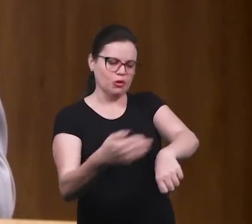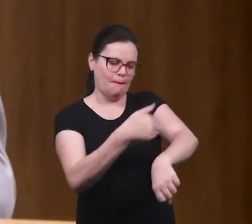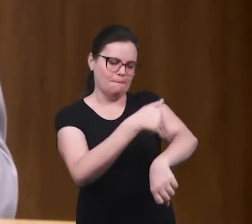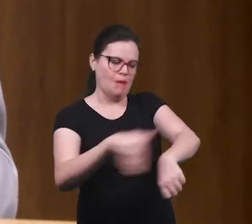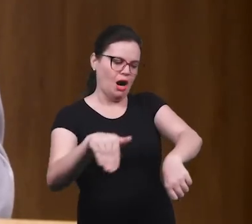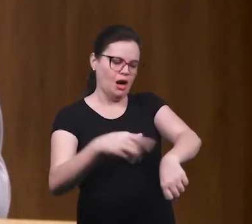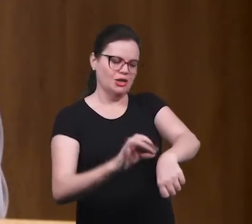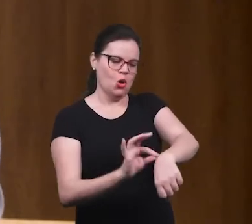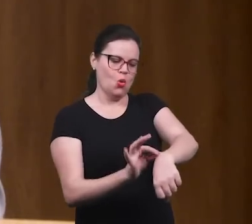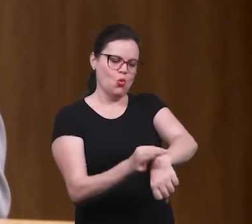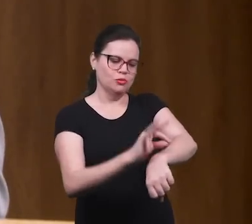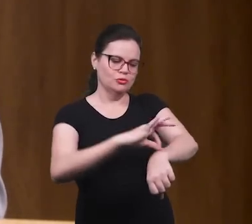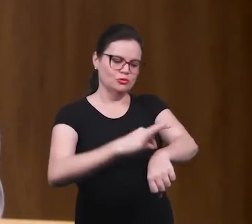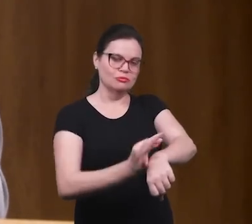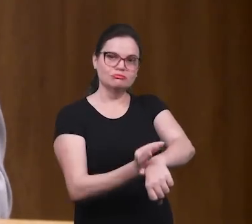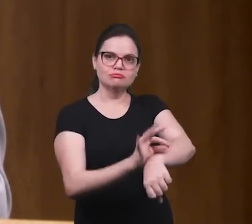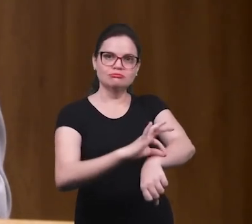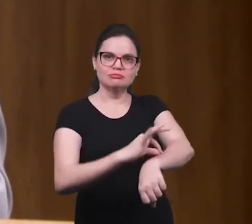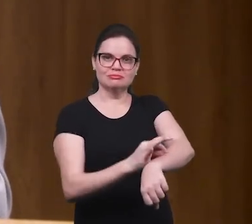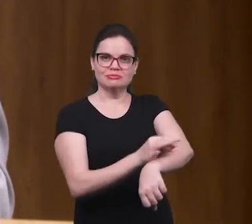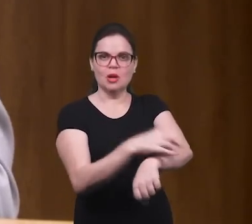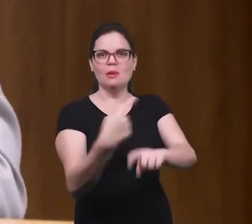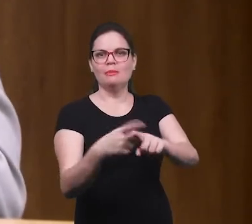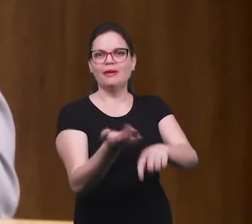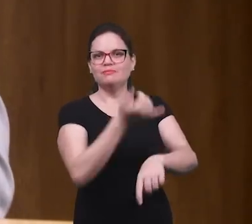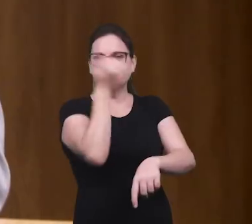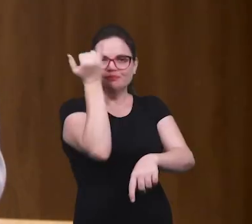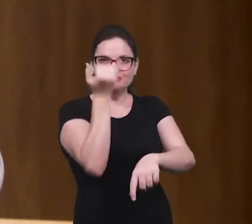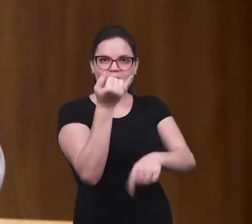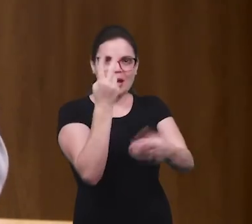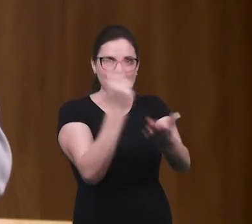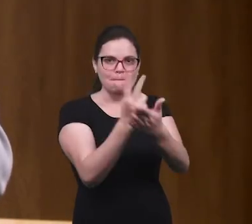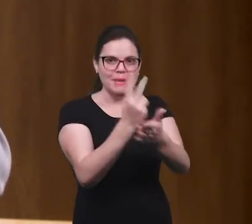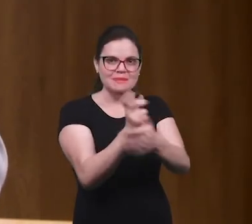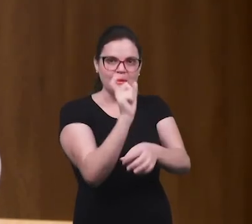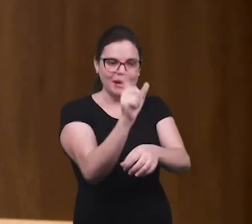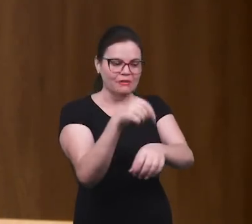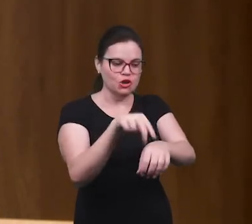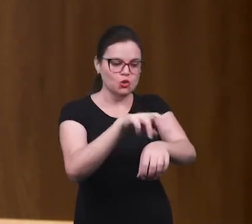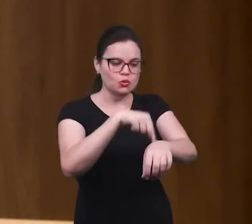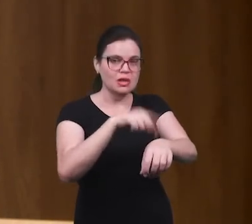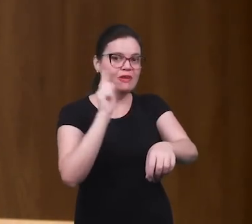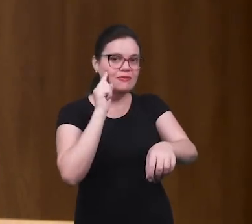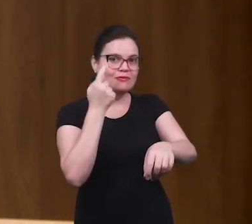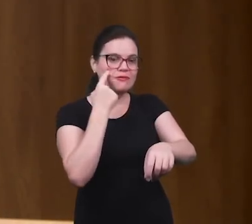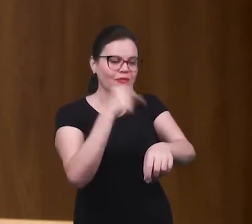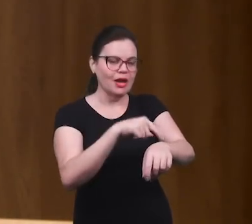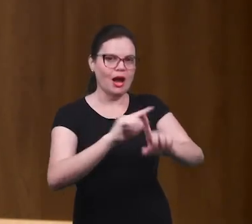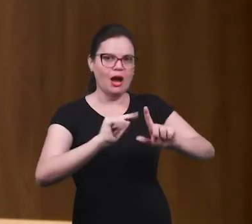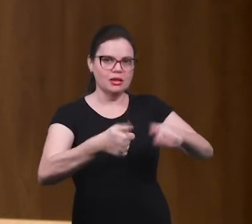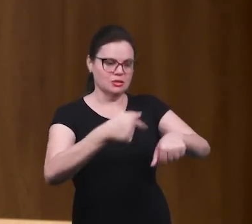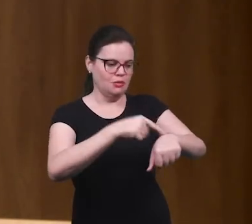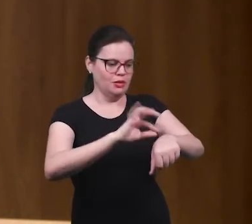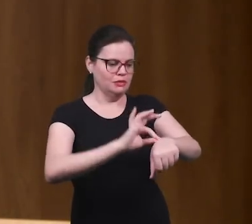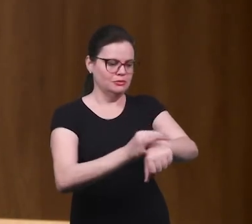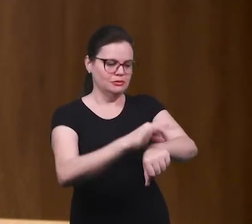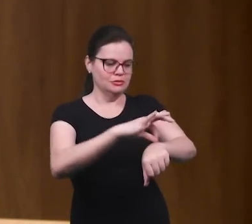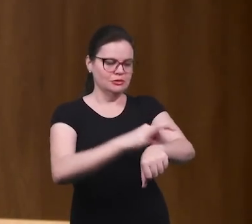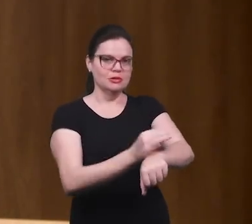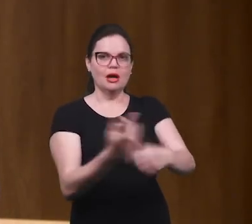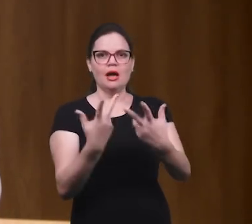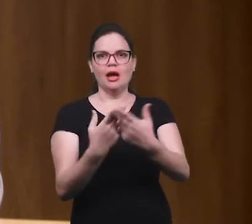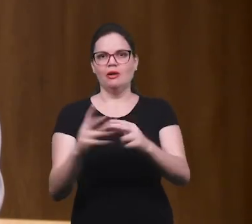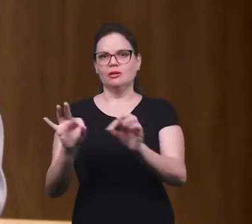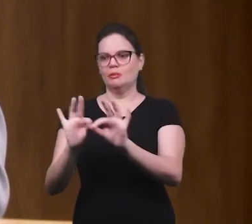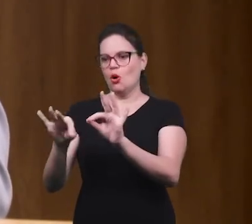tinha teve um acidente. Então era a mesma palavra. Era a mesma palavra. O que eu só queria mostrar?